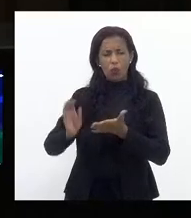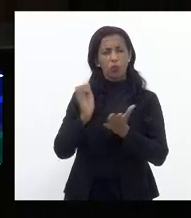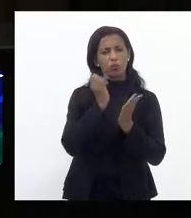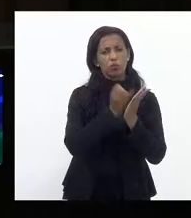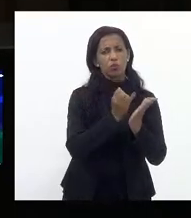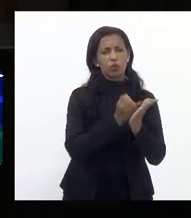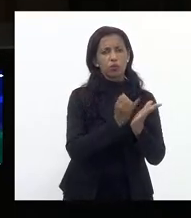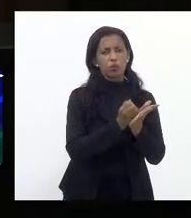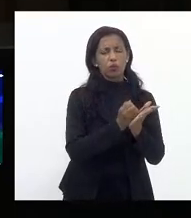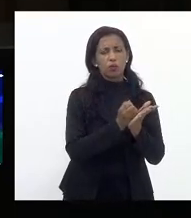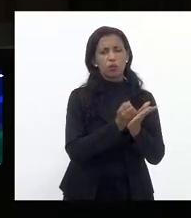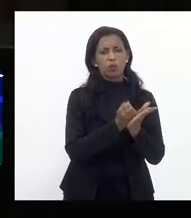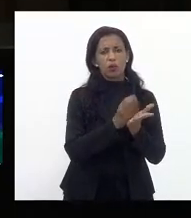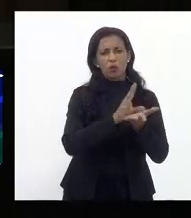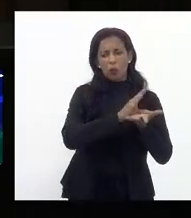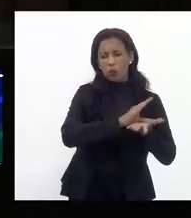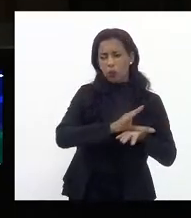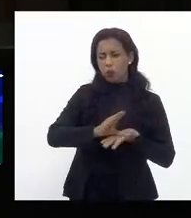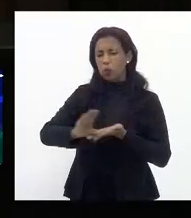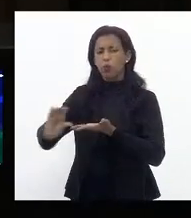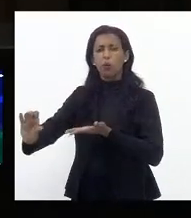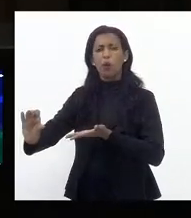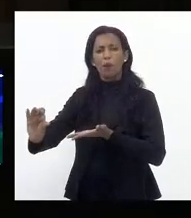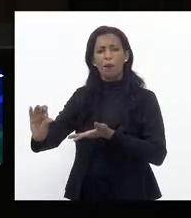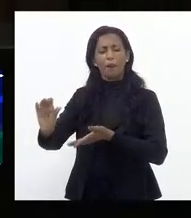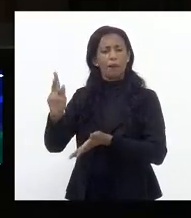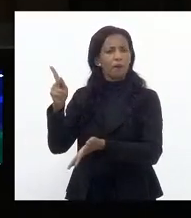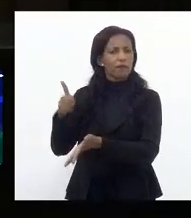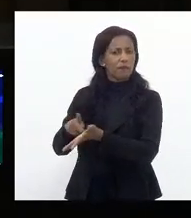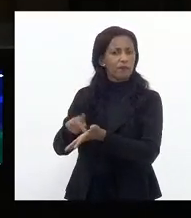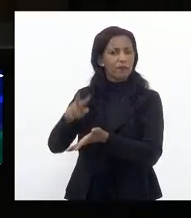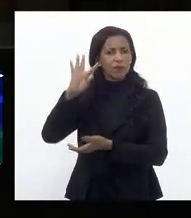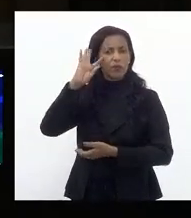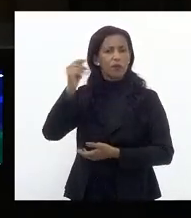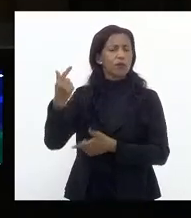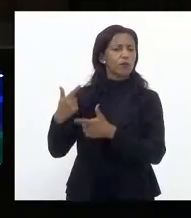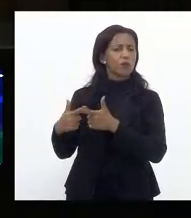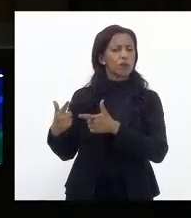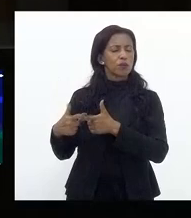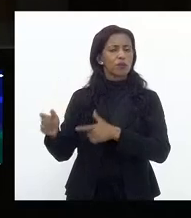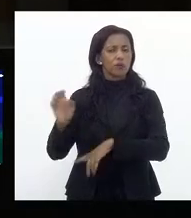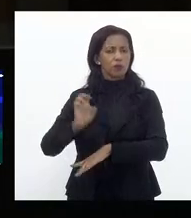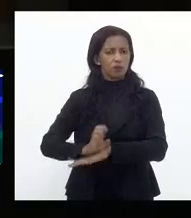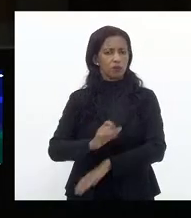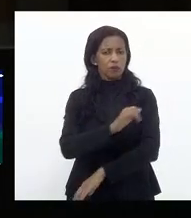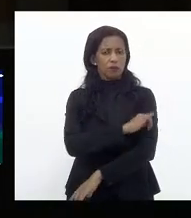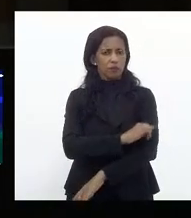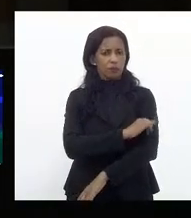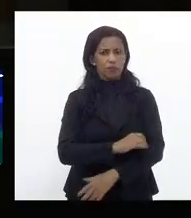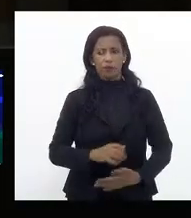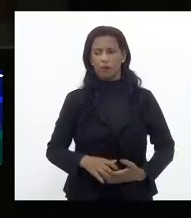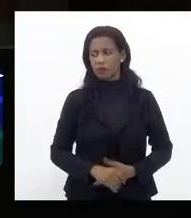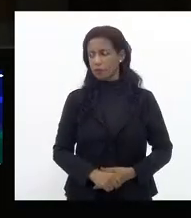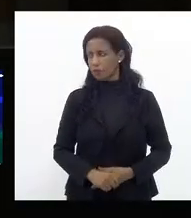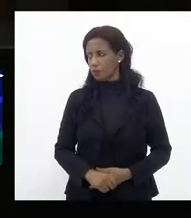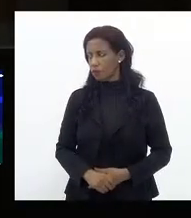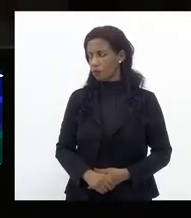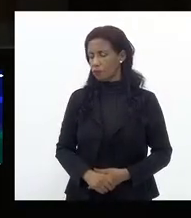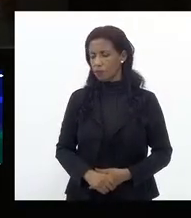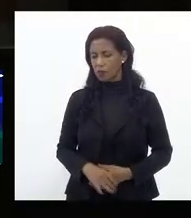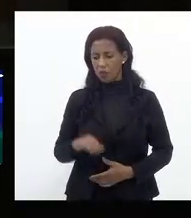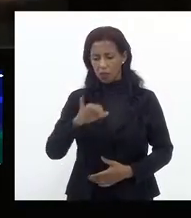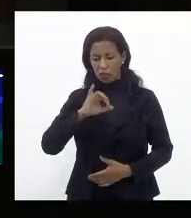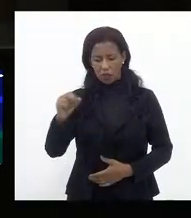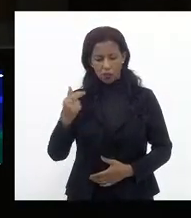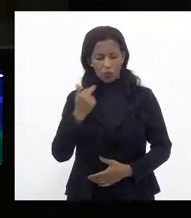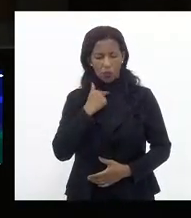receitas destinado exatamente para a verdadeira solução dos problemas do Estado do Rio de Janeiro. Isto daí nós não podemos